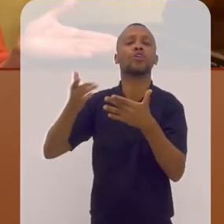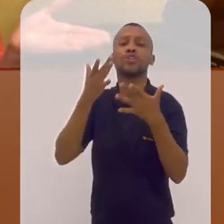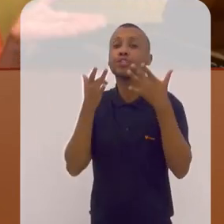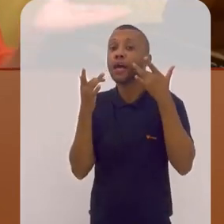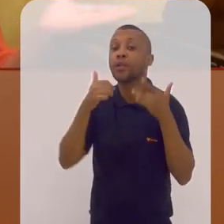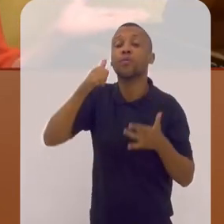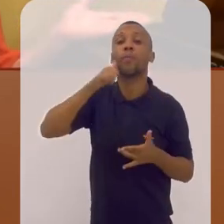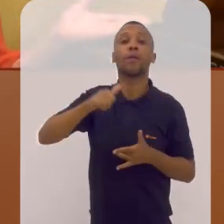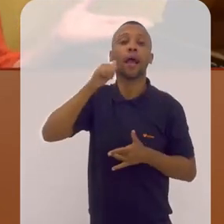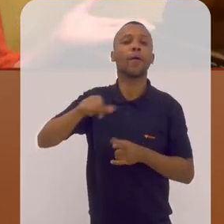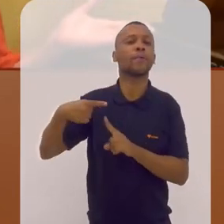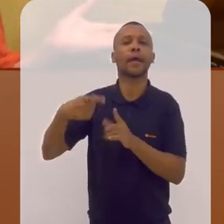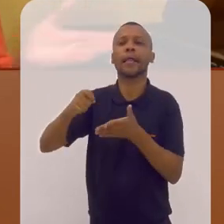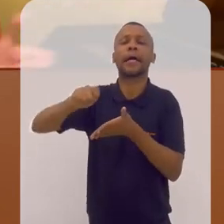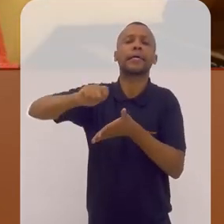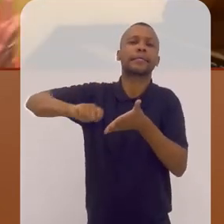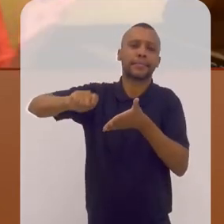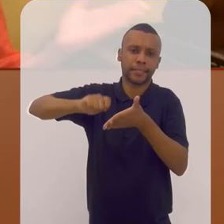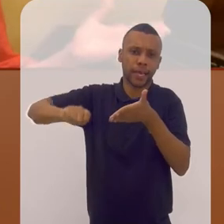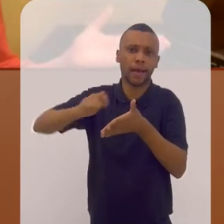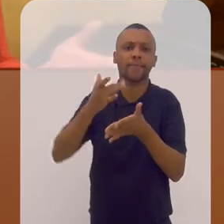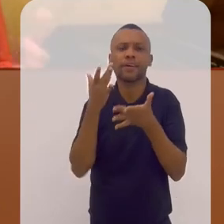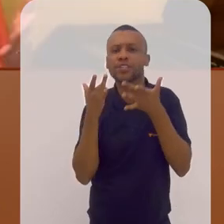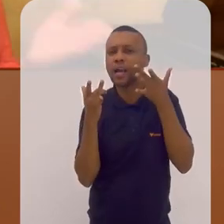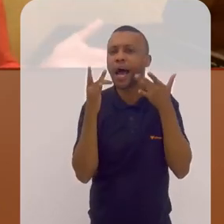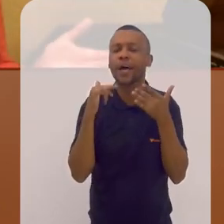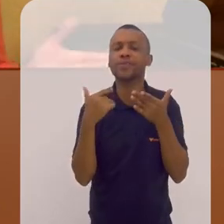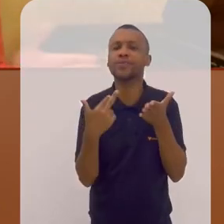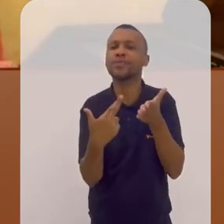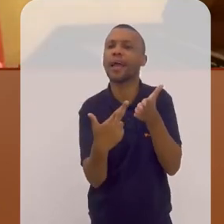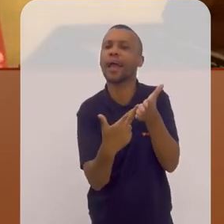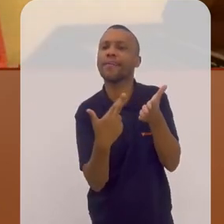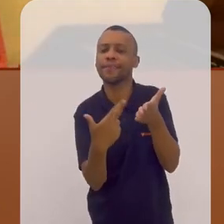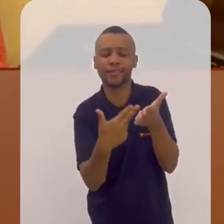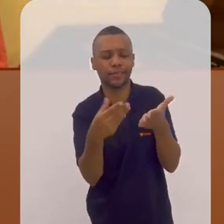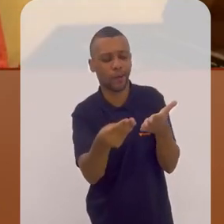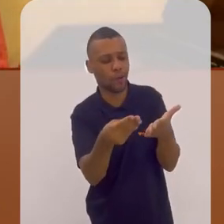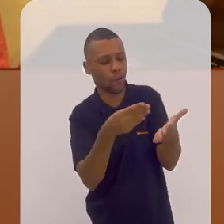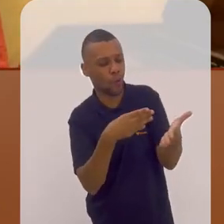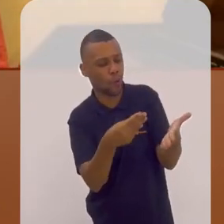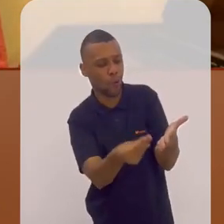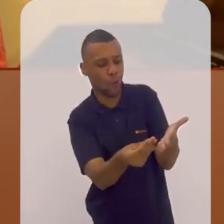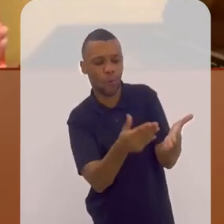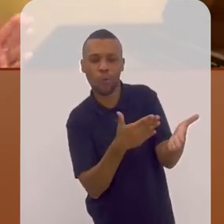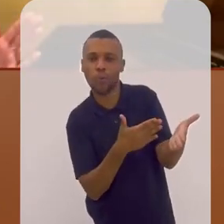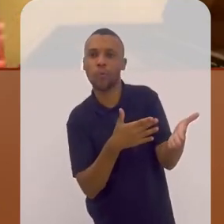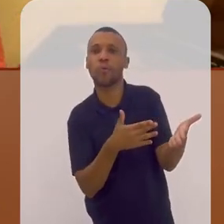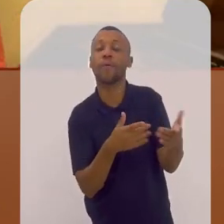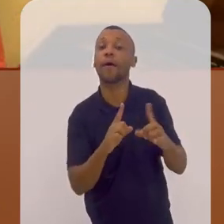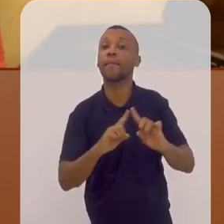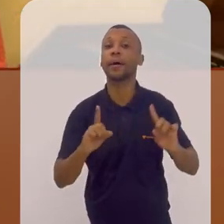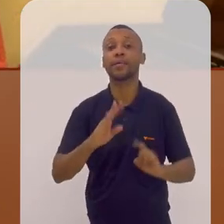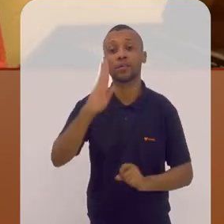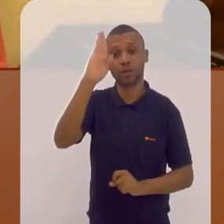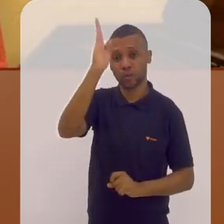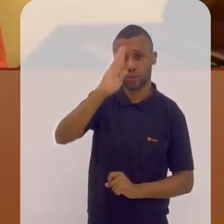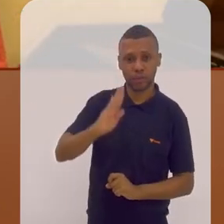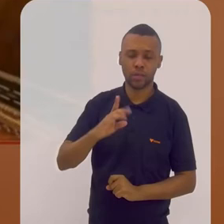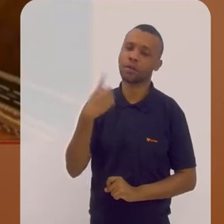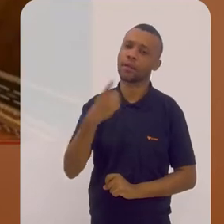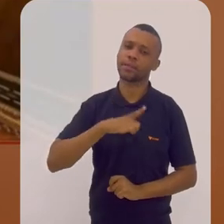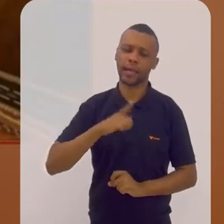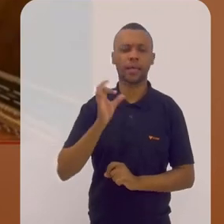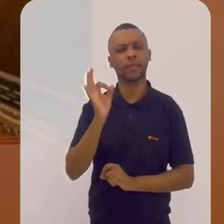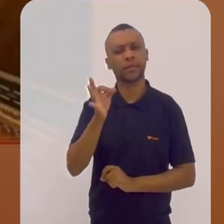ela se incluía porque ela escrevia teatro de revista, né? Então, eu acho que no Brasil a gente tem